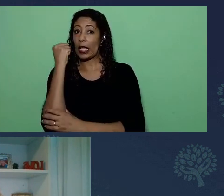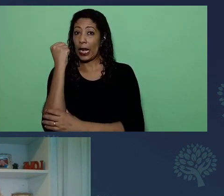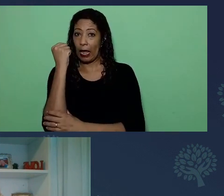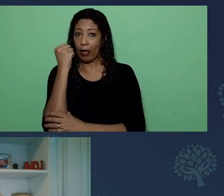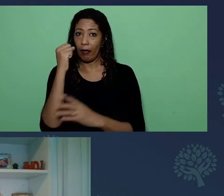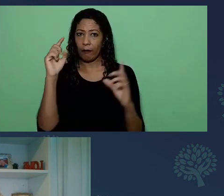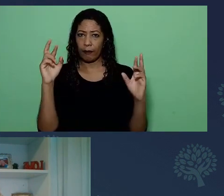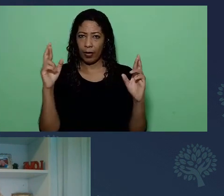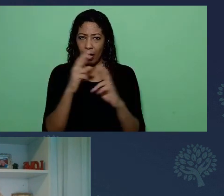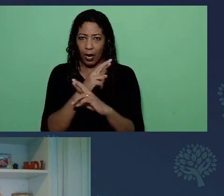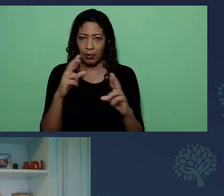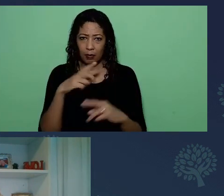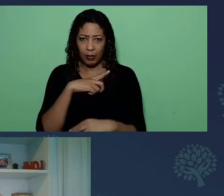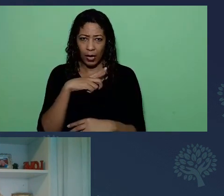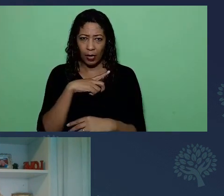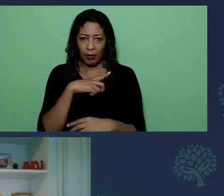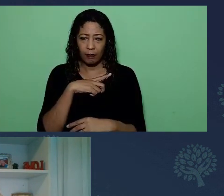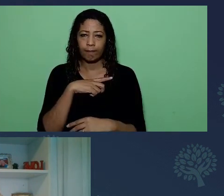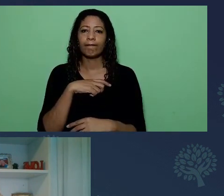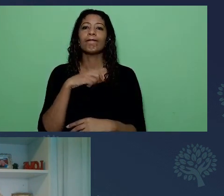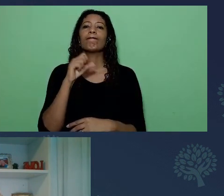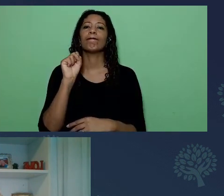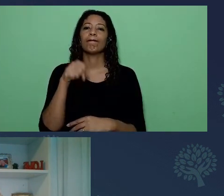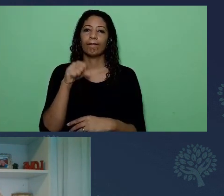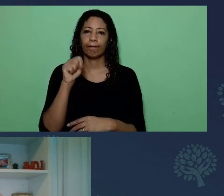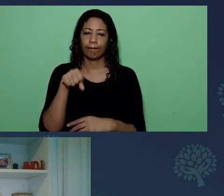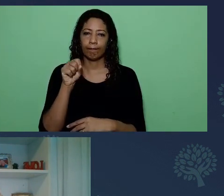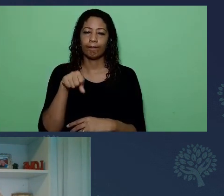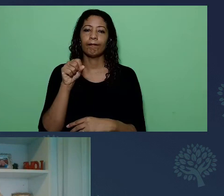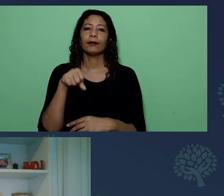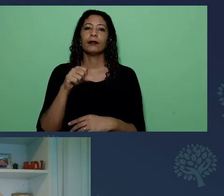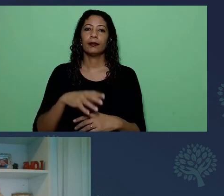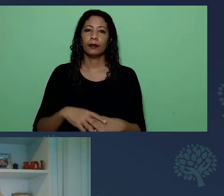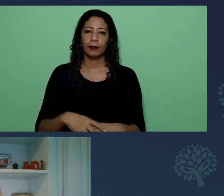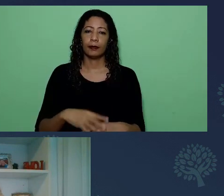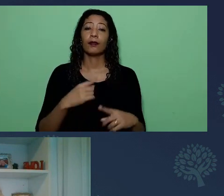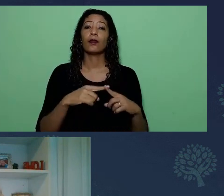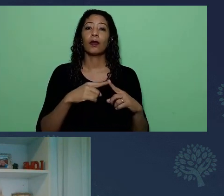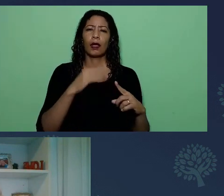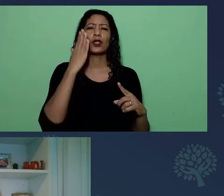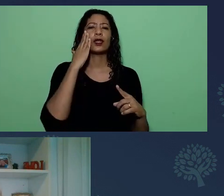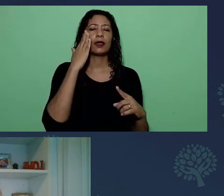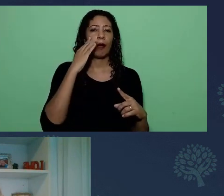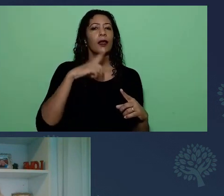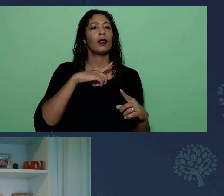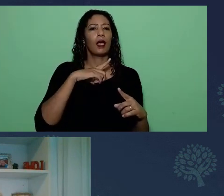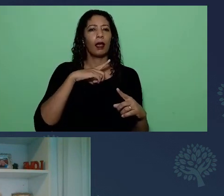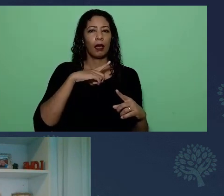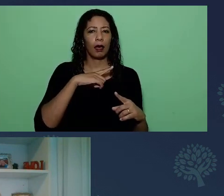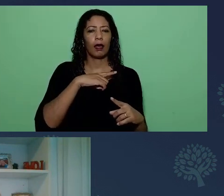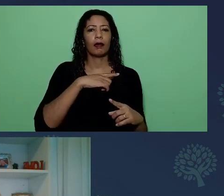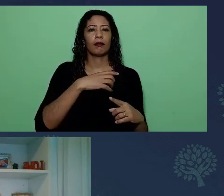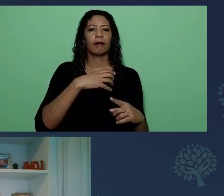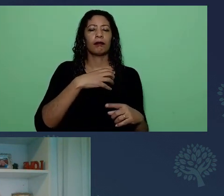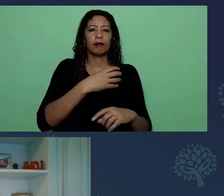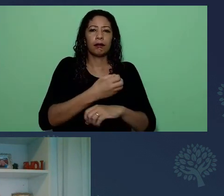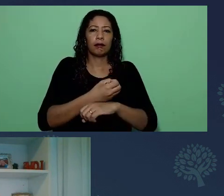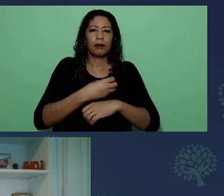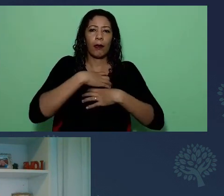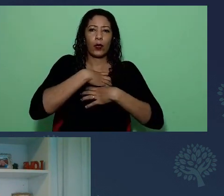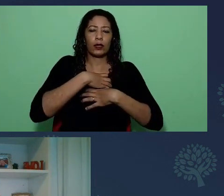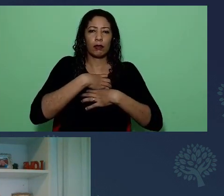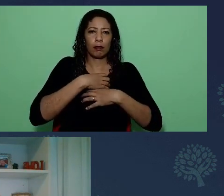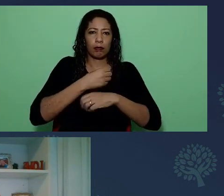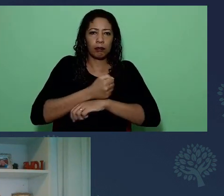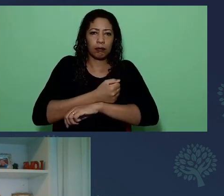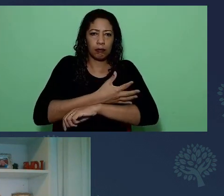verdade é um ciclo, né? A gente sabe que existe o componente emocional como um dos fatores